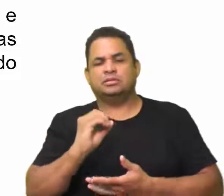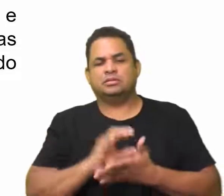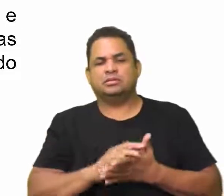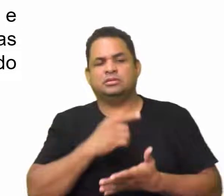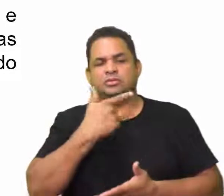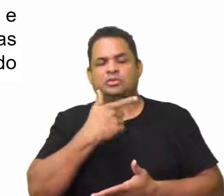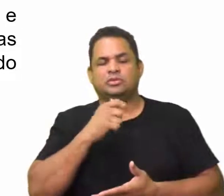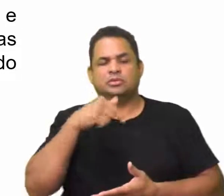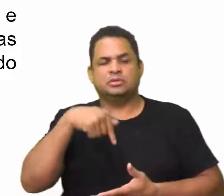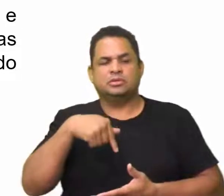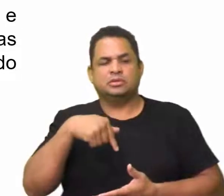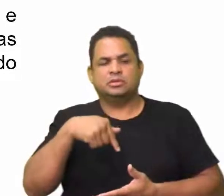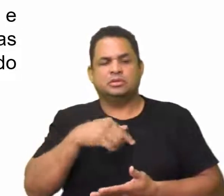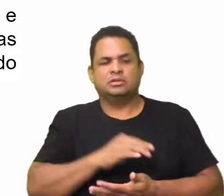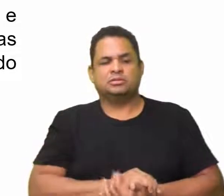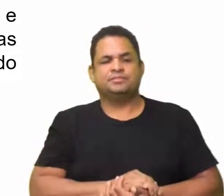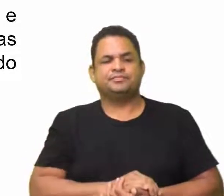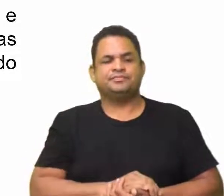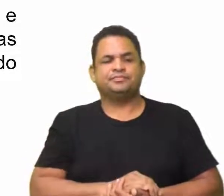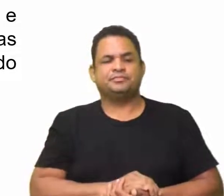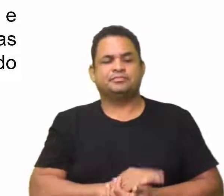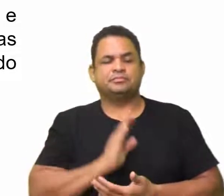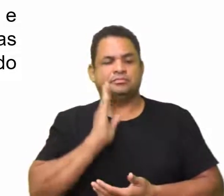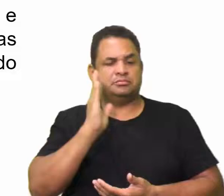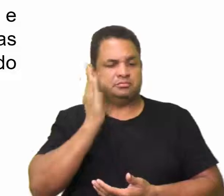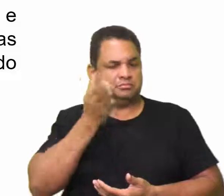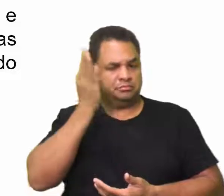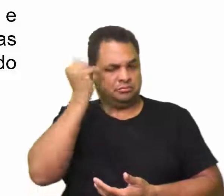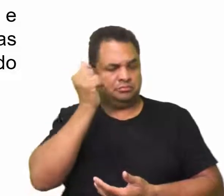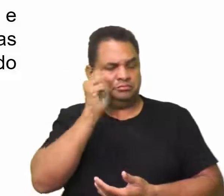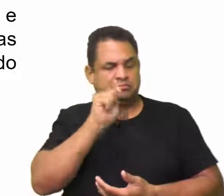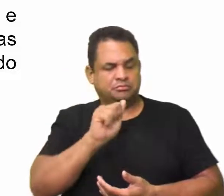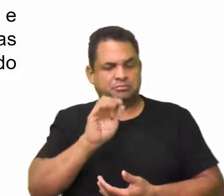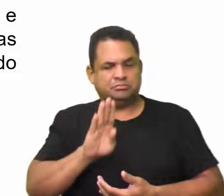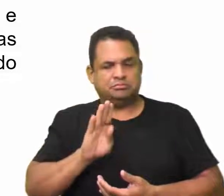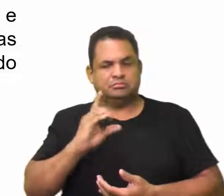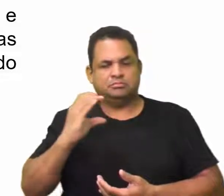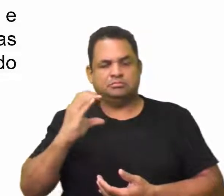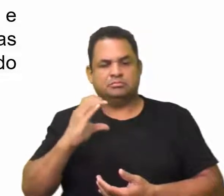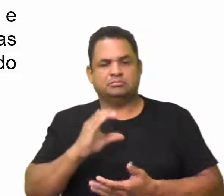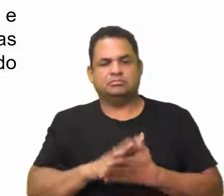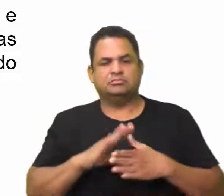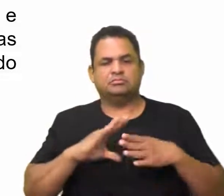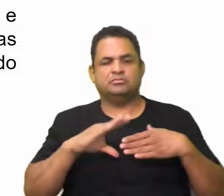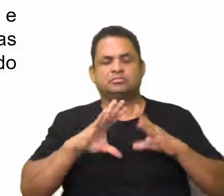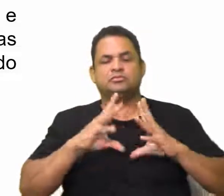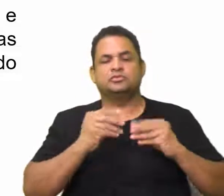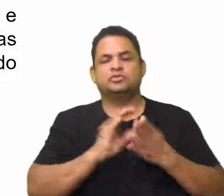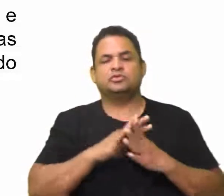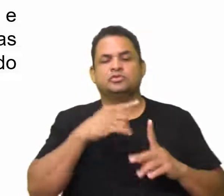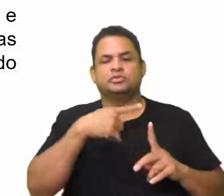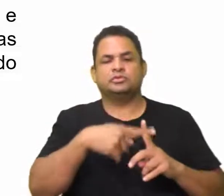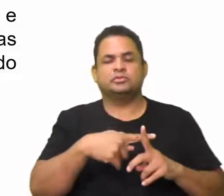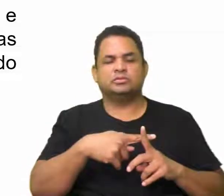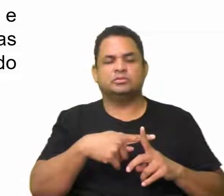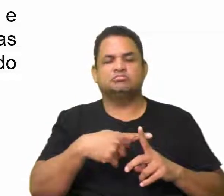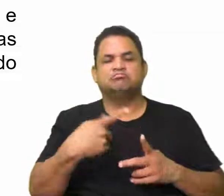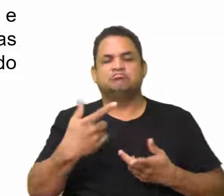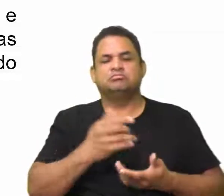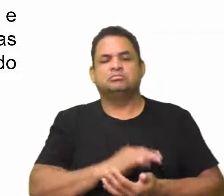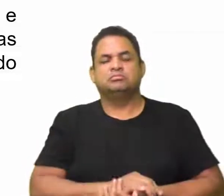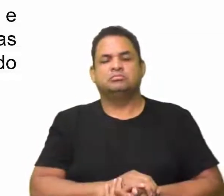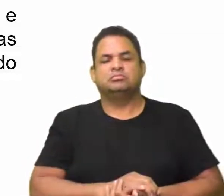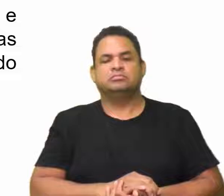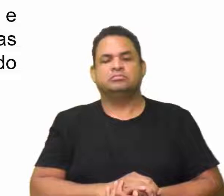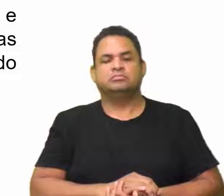2Q. Então, beleza. Já sei a carga de A, B e C. Todas positivas, aí o sinal é importante. Isso. Senão